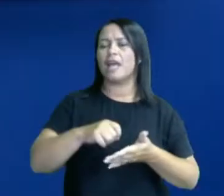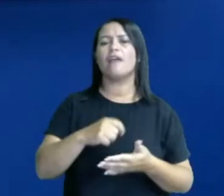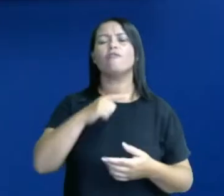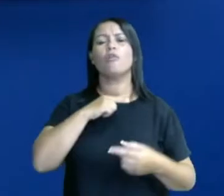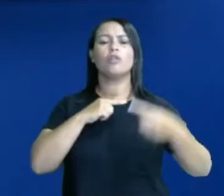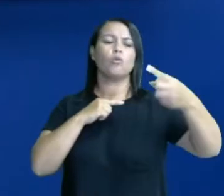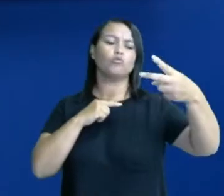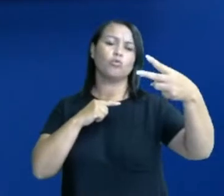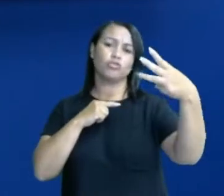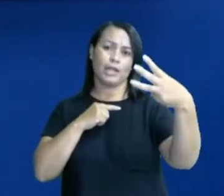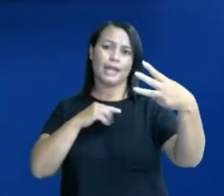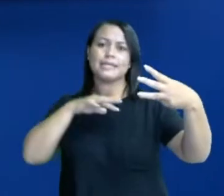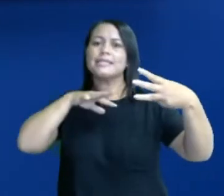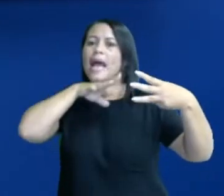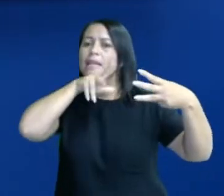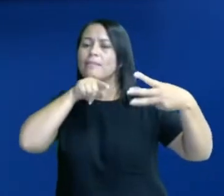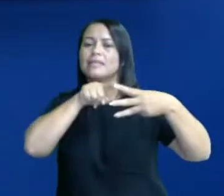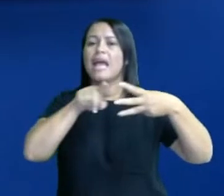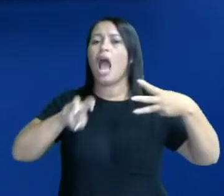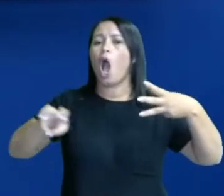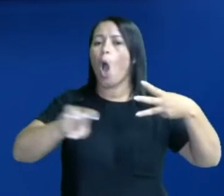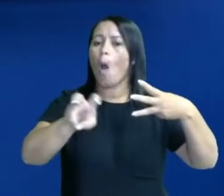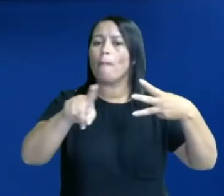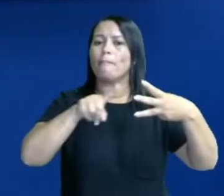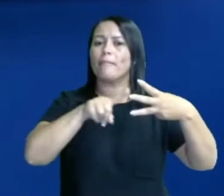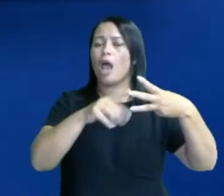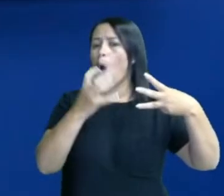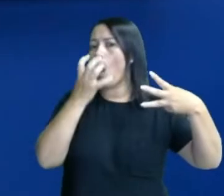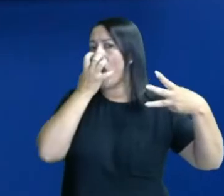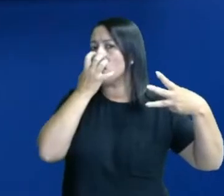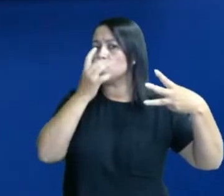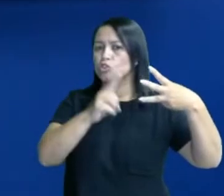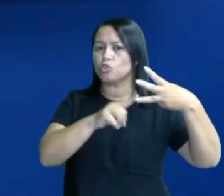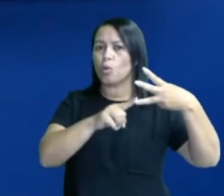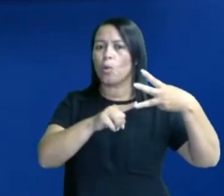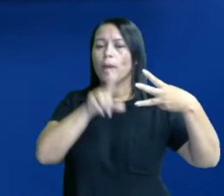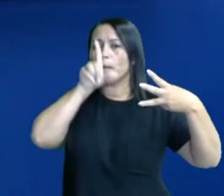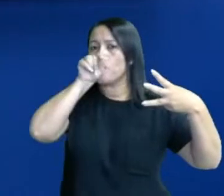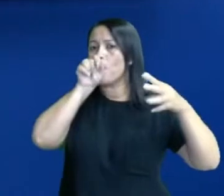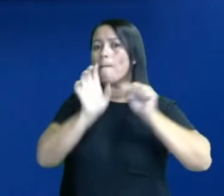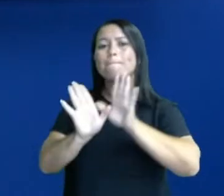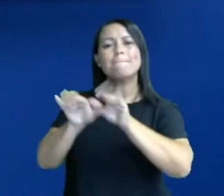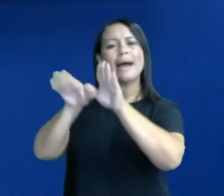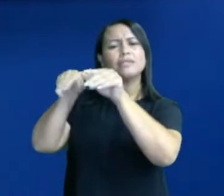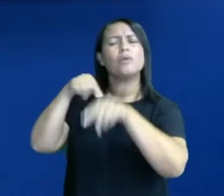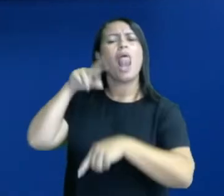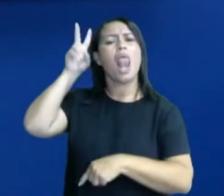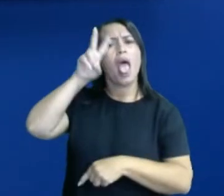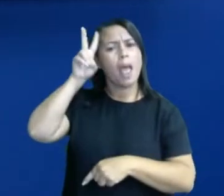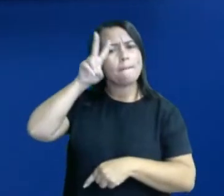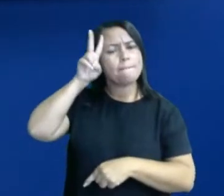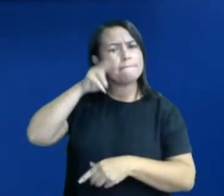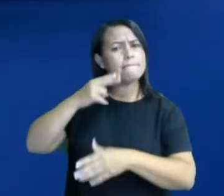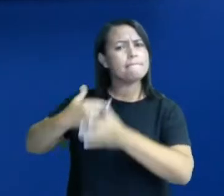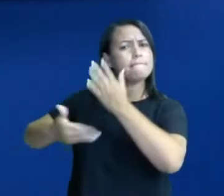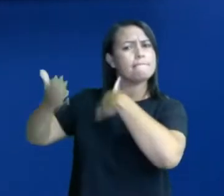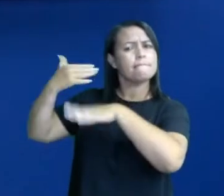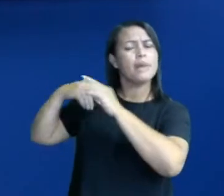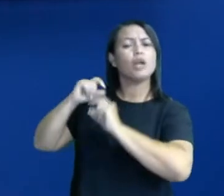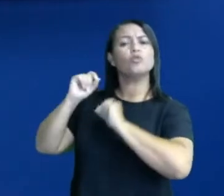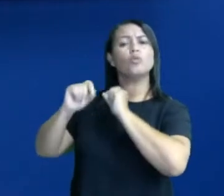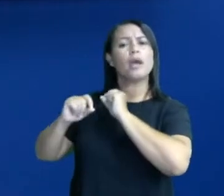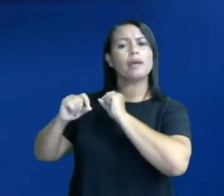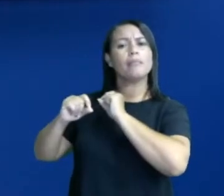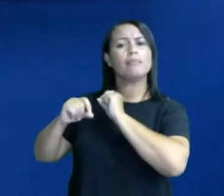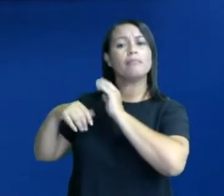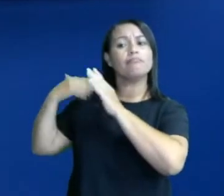3 animais, a cobra, o cachorro e o pássaro. Lembrando e recapitulando,